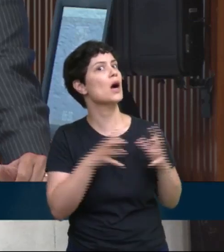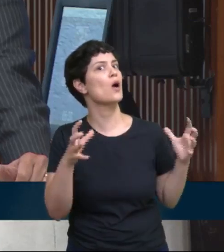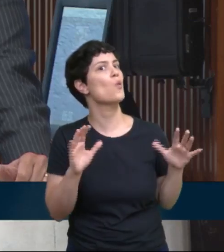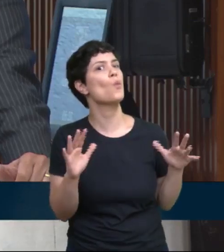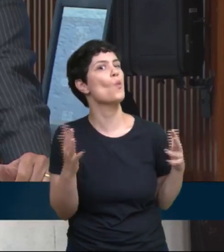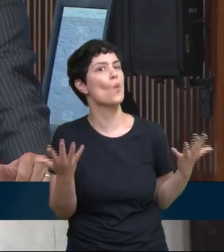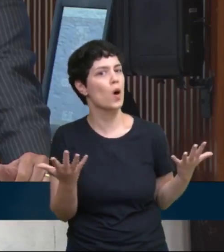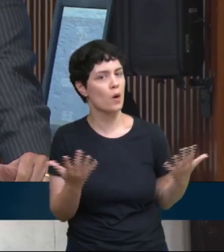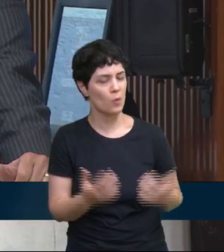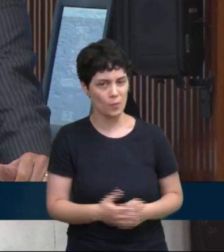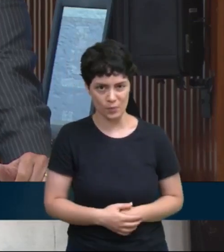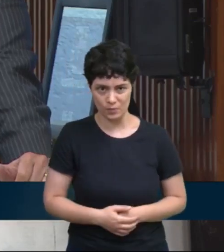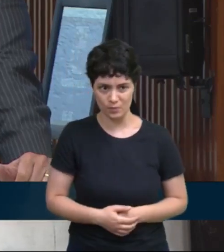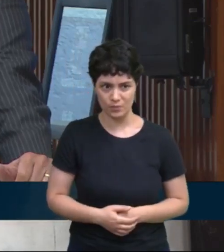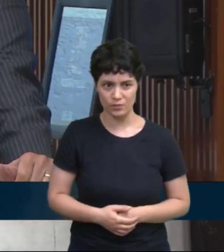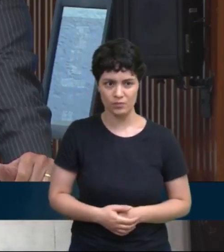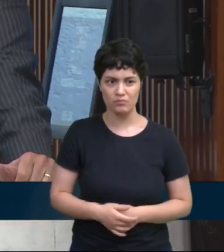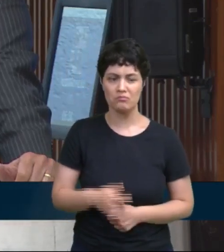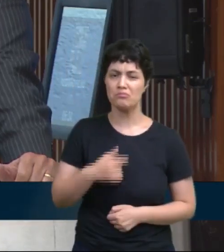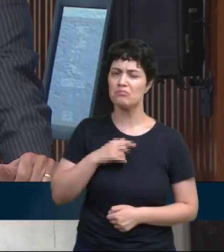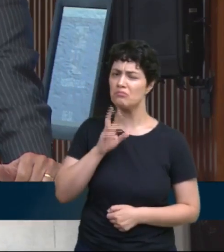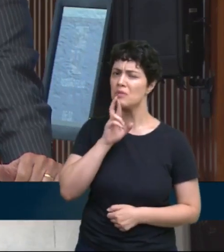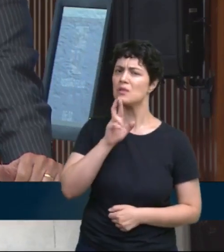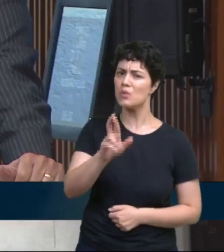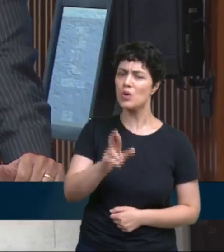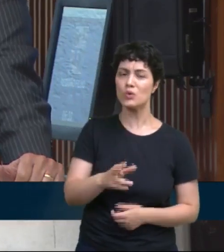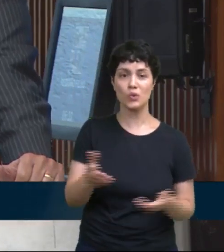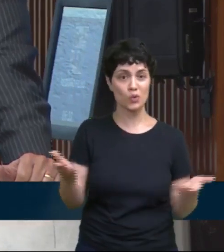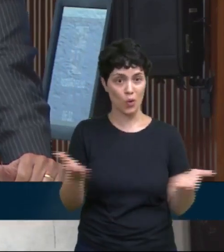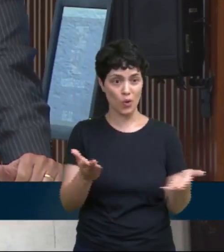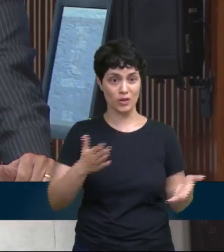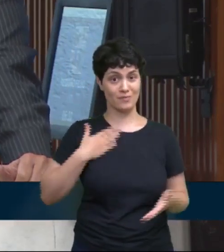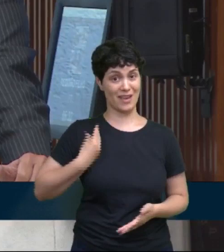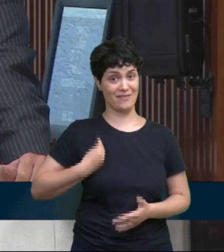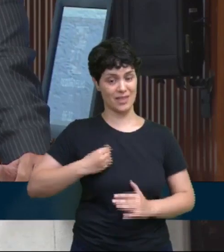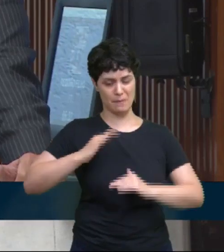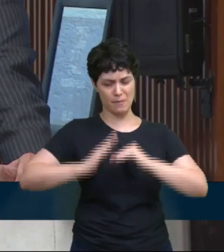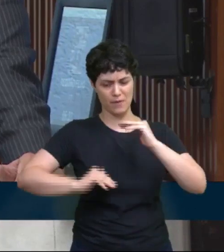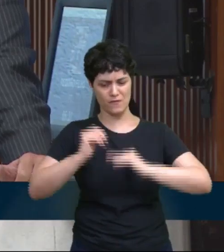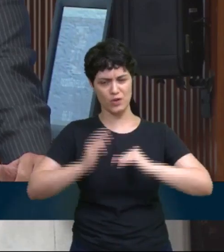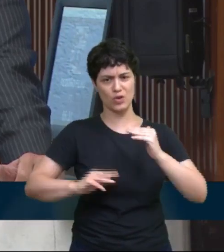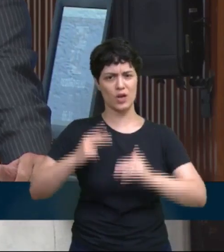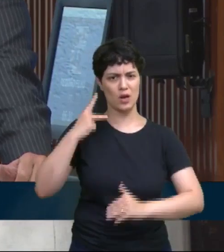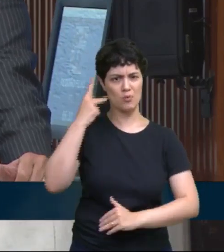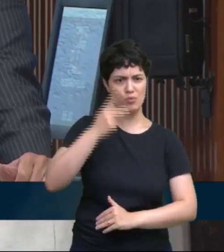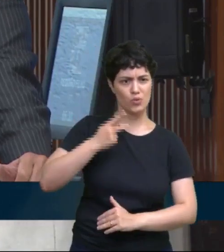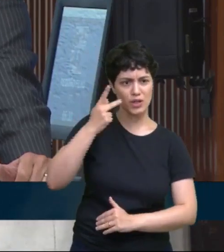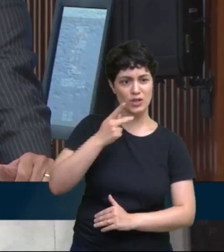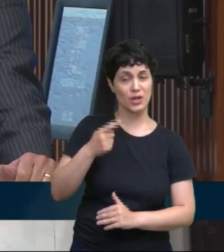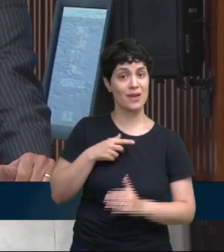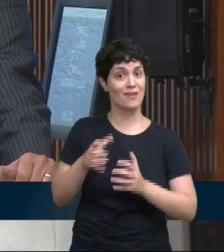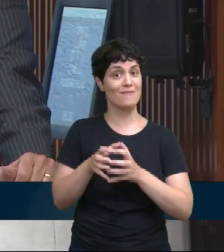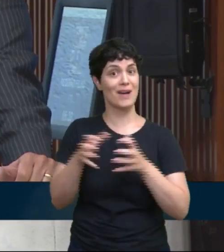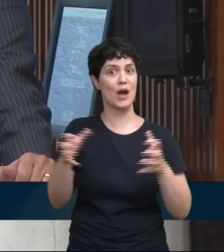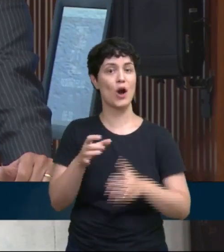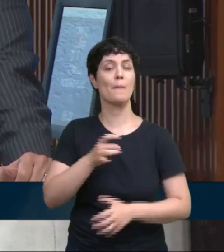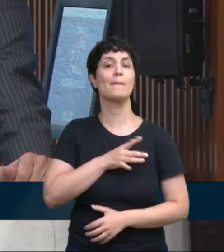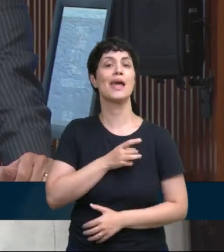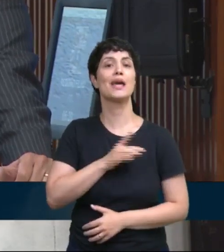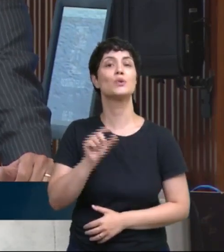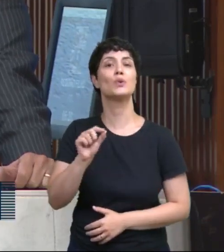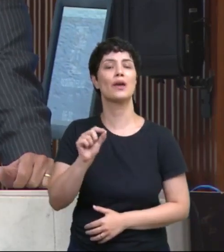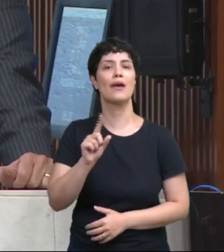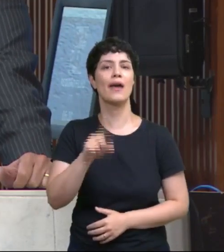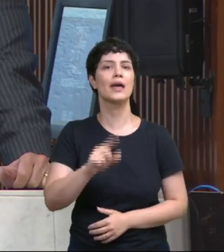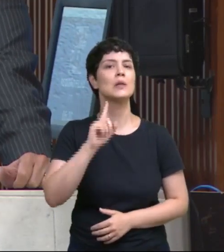E eu digo para vocês que hoje, na vida profissional, na vida política, o maior medo que eu tenho é de manchar o nome e a história do meu